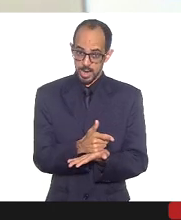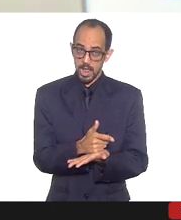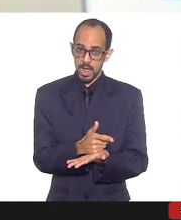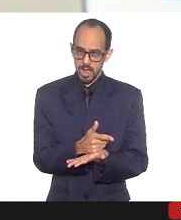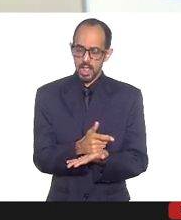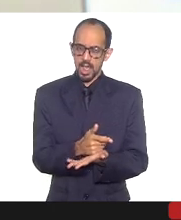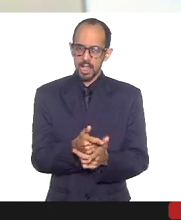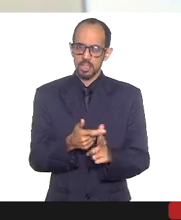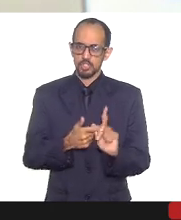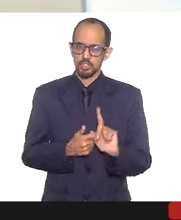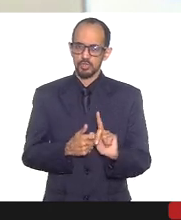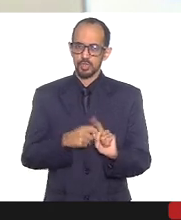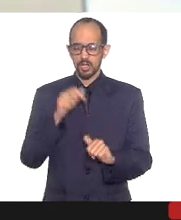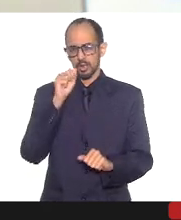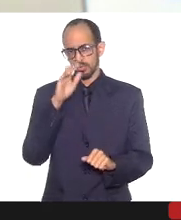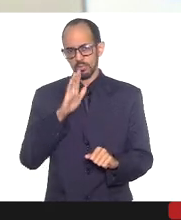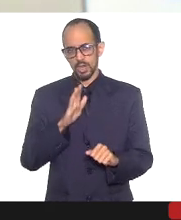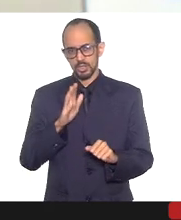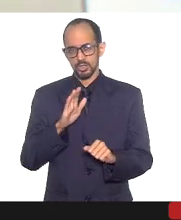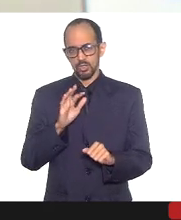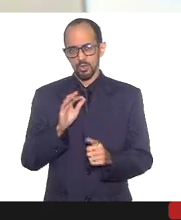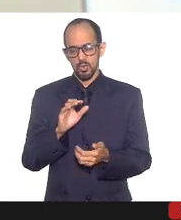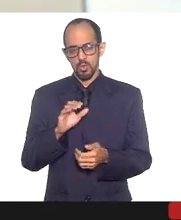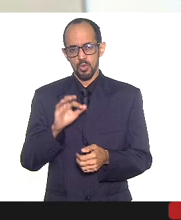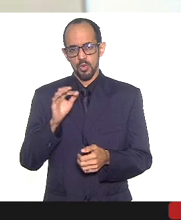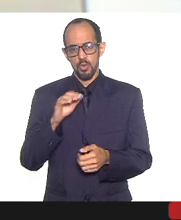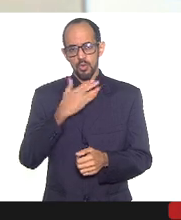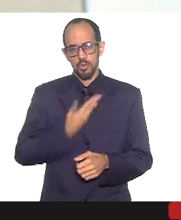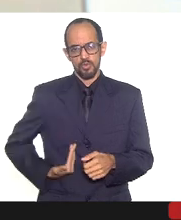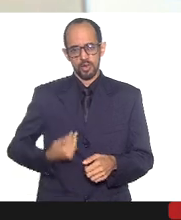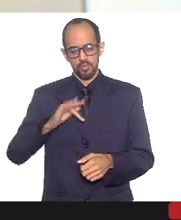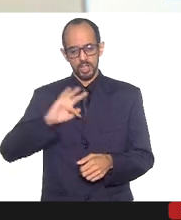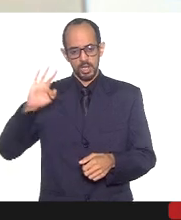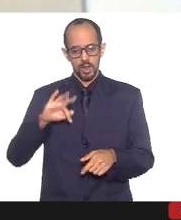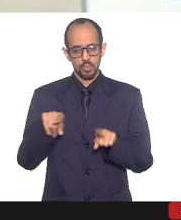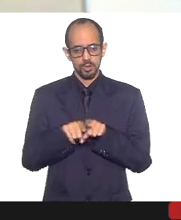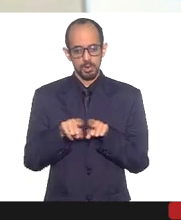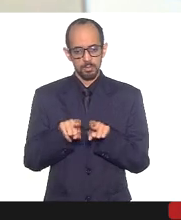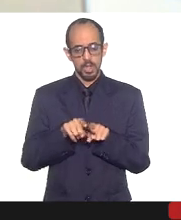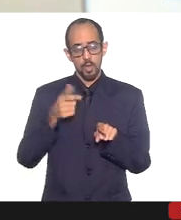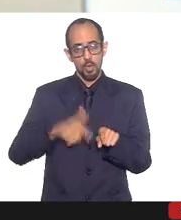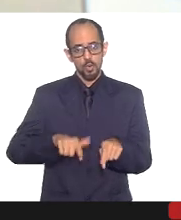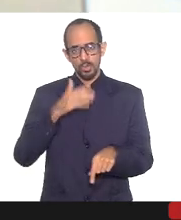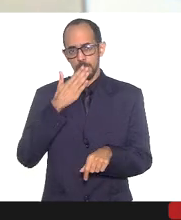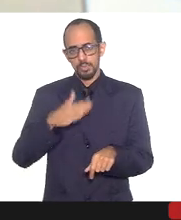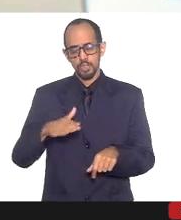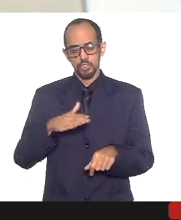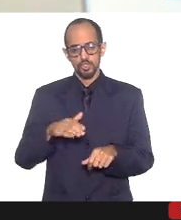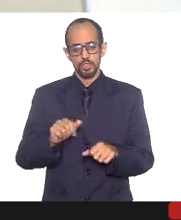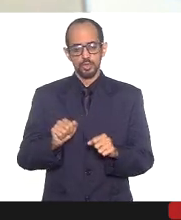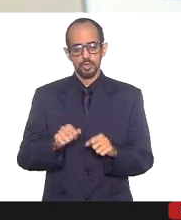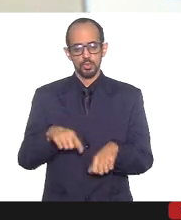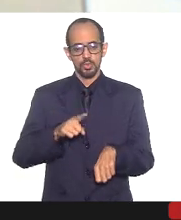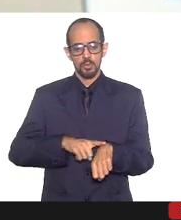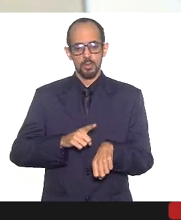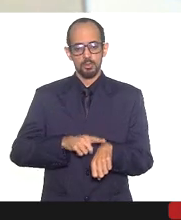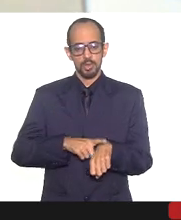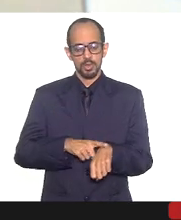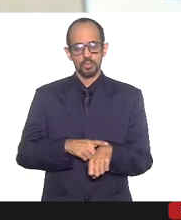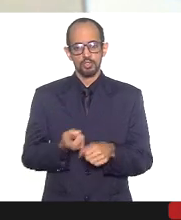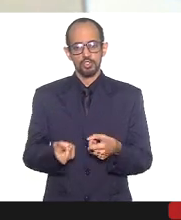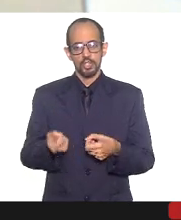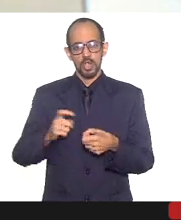a formalização, no dia de ontem, de mais um pedido de adesão do Estado do Rio de Janeiro numa nova fase do regime de recuperação